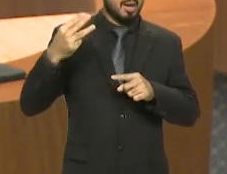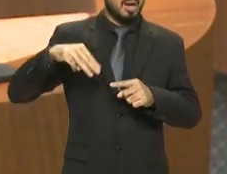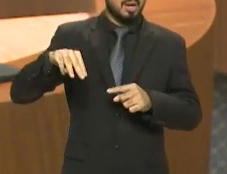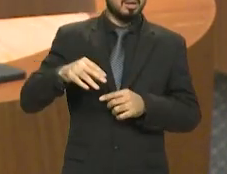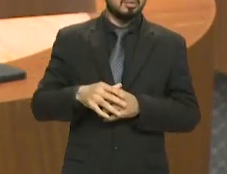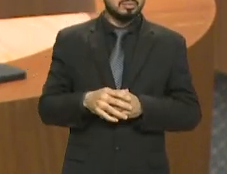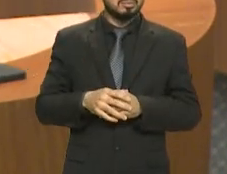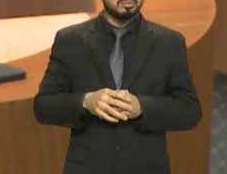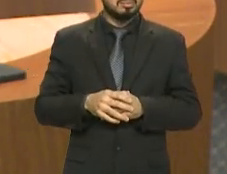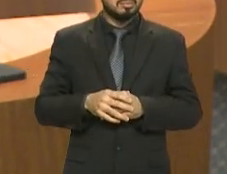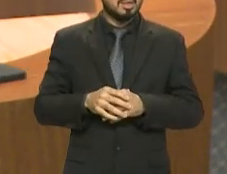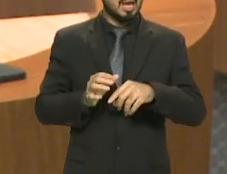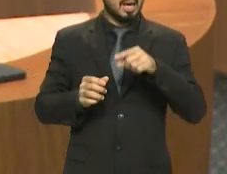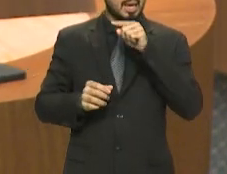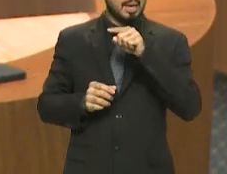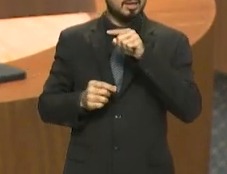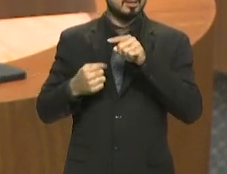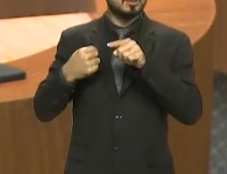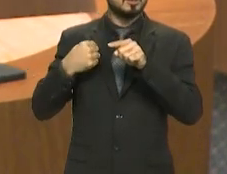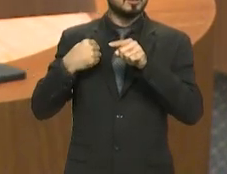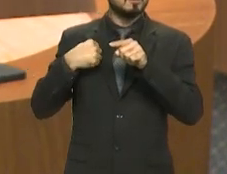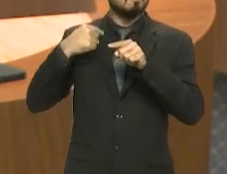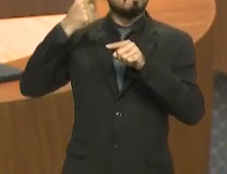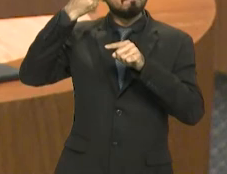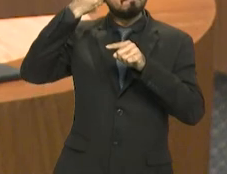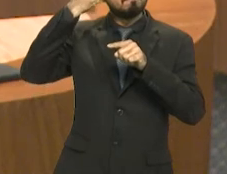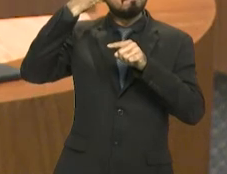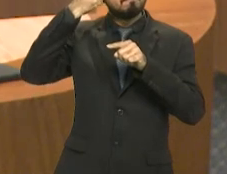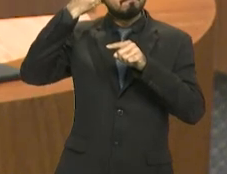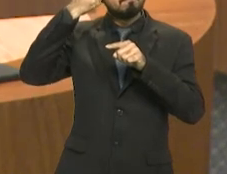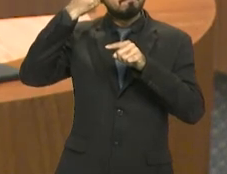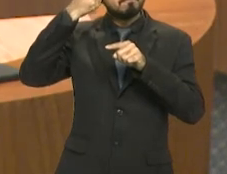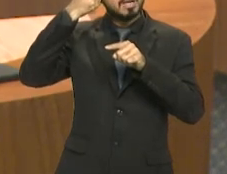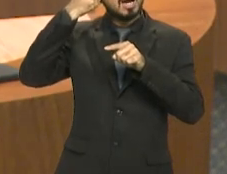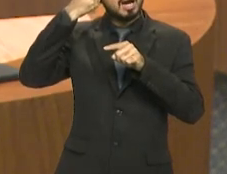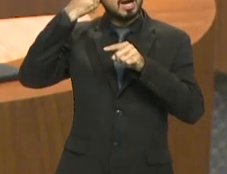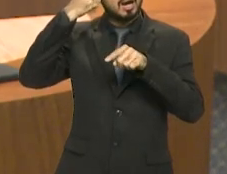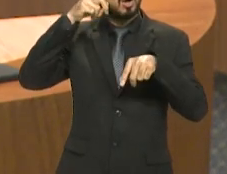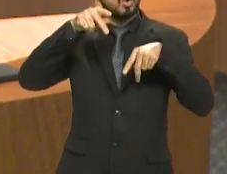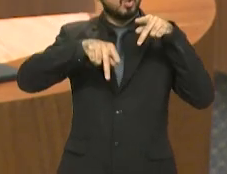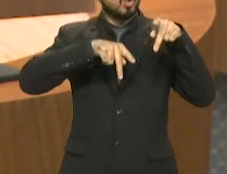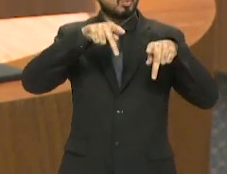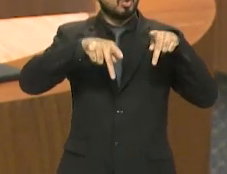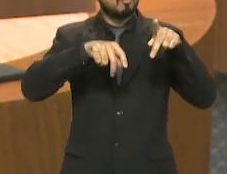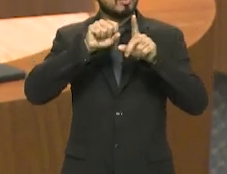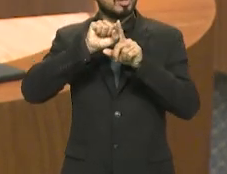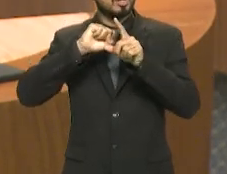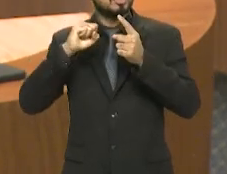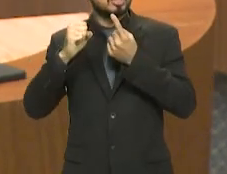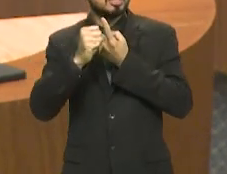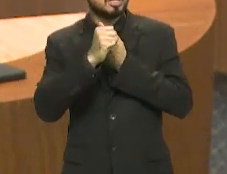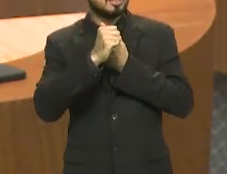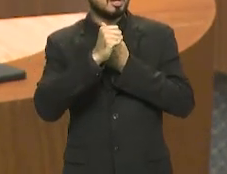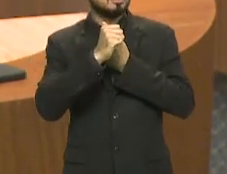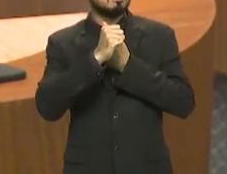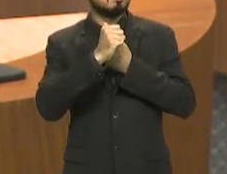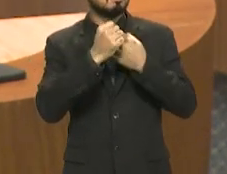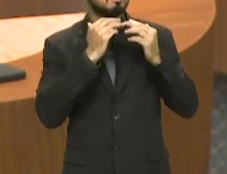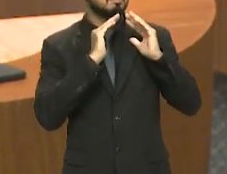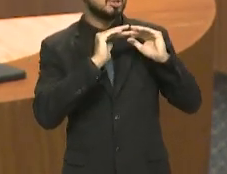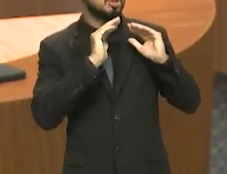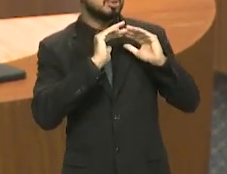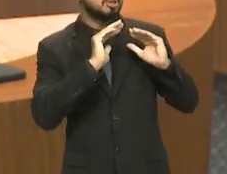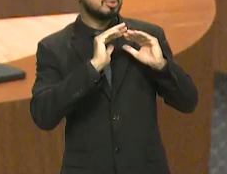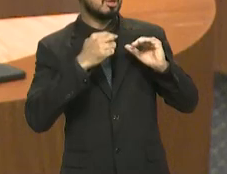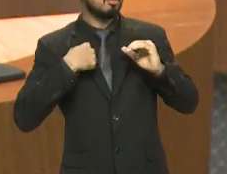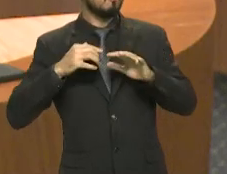Ele compreendeu que esse povo, que essa sociedade, gostaria que ele permanecesse onde estava e onde está, e